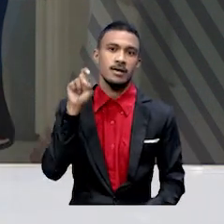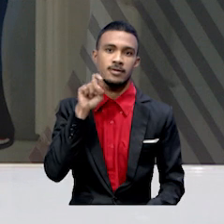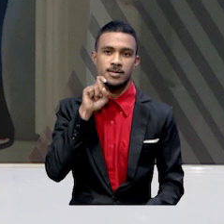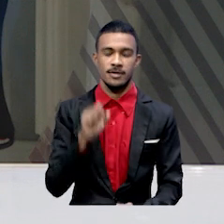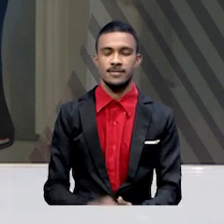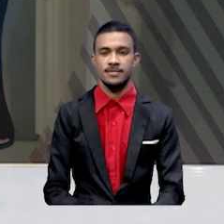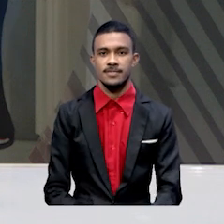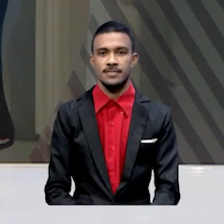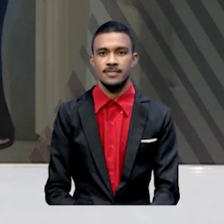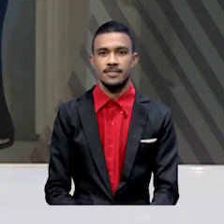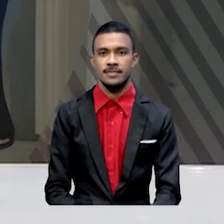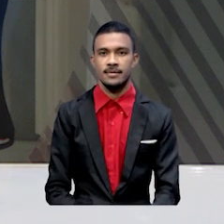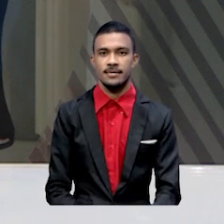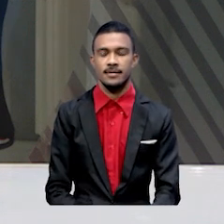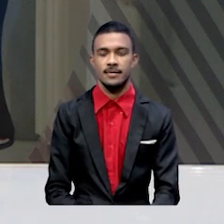Guzmão.